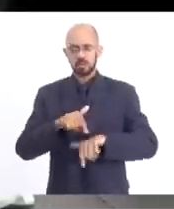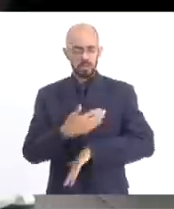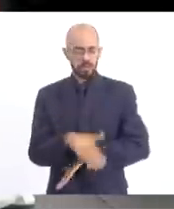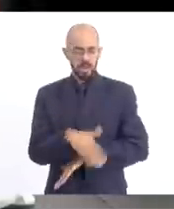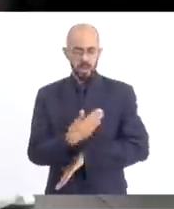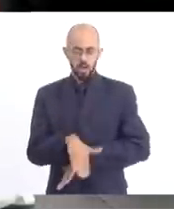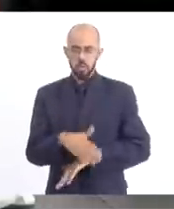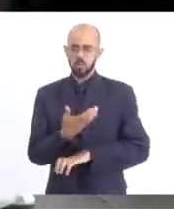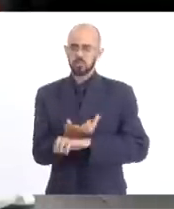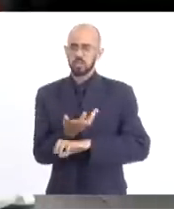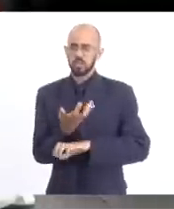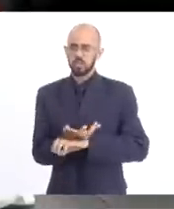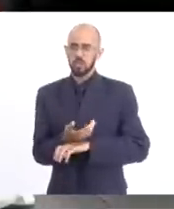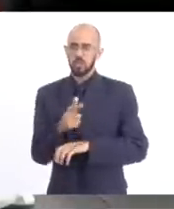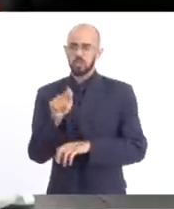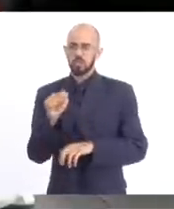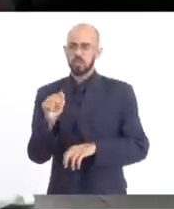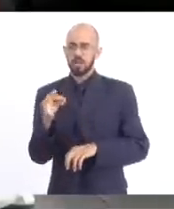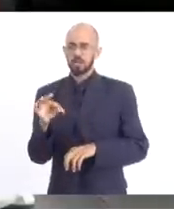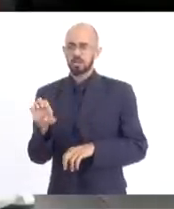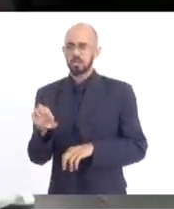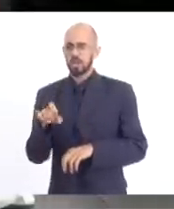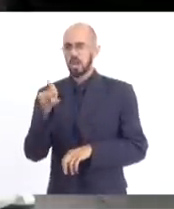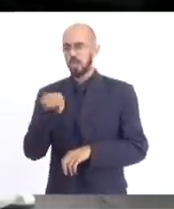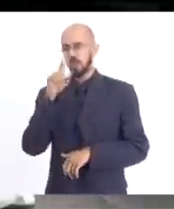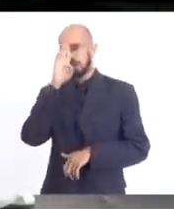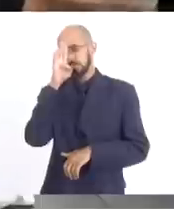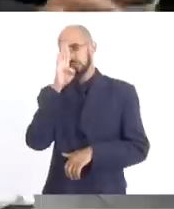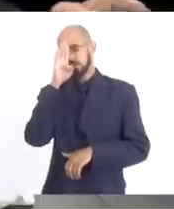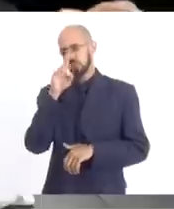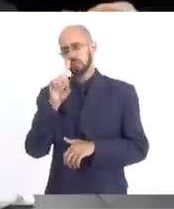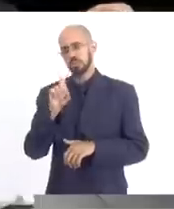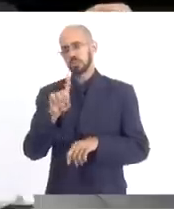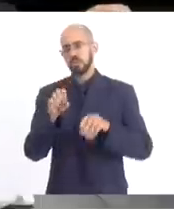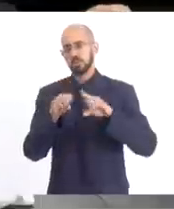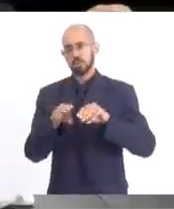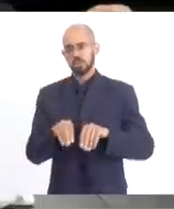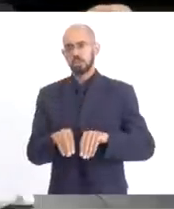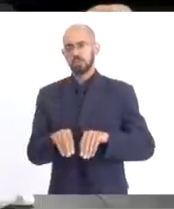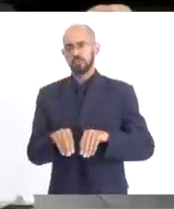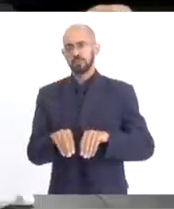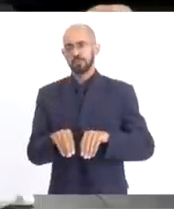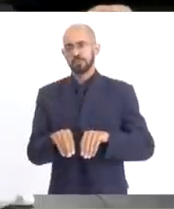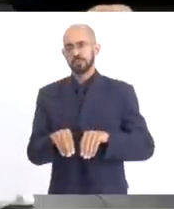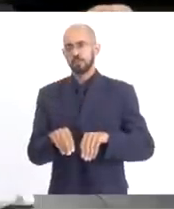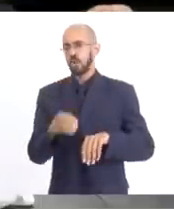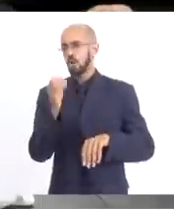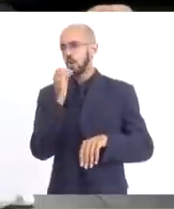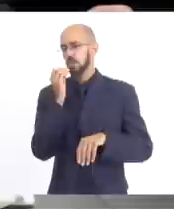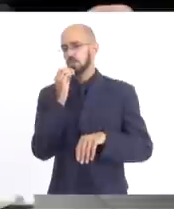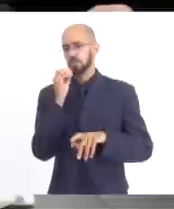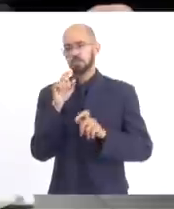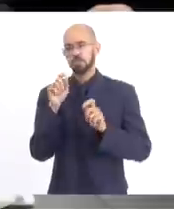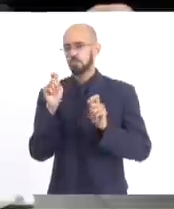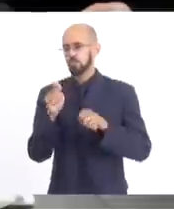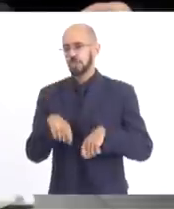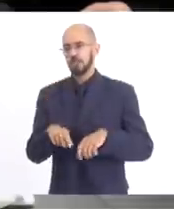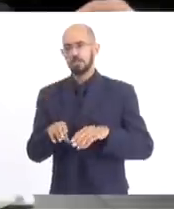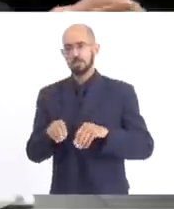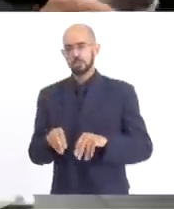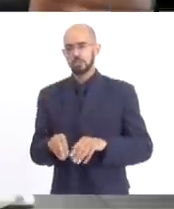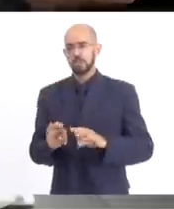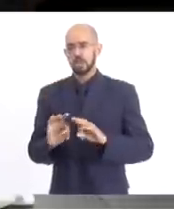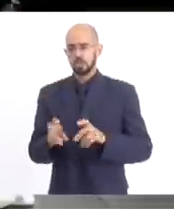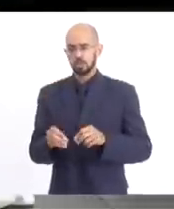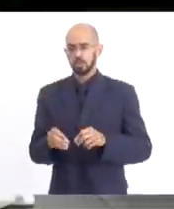no GAT, enfim, tantos outros, é um absurdo a gente não mexer nisso. Então, é óbvio que não dá para mexer para todos, eu entendo isso. Agora, a gente